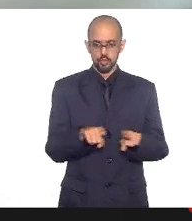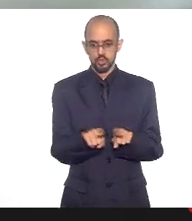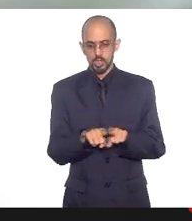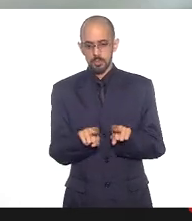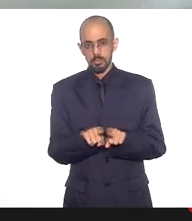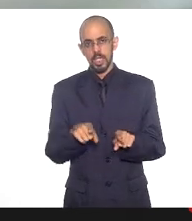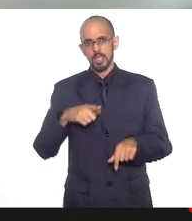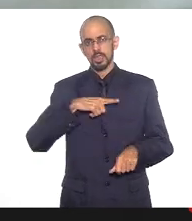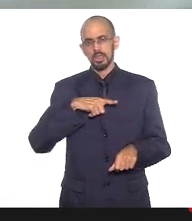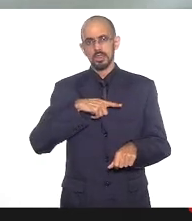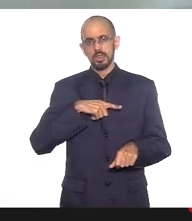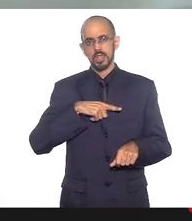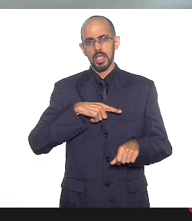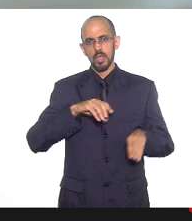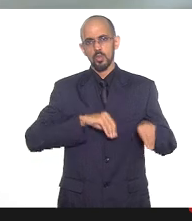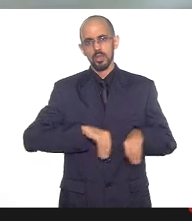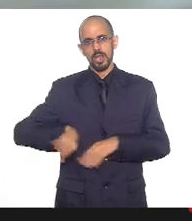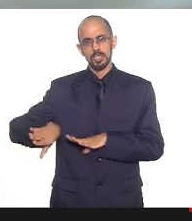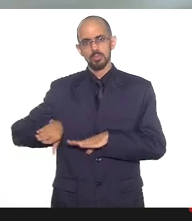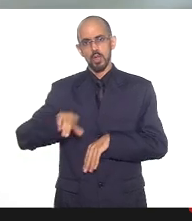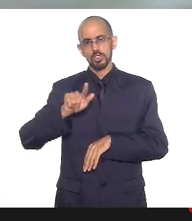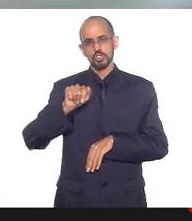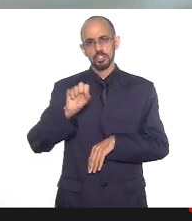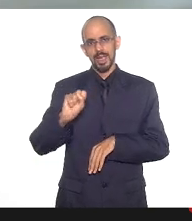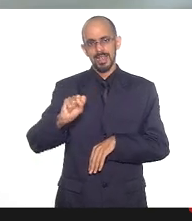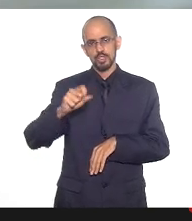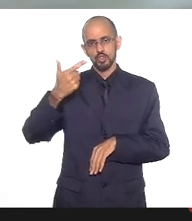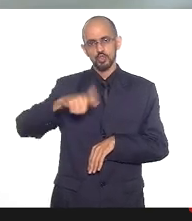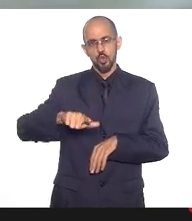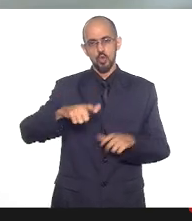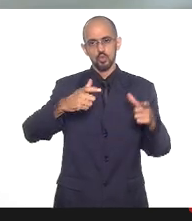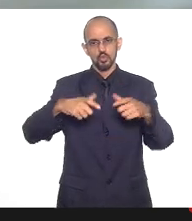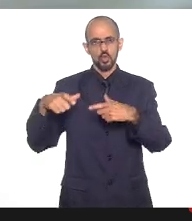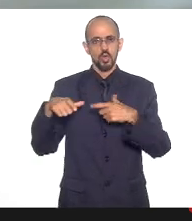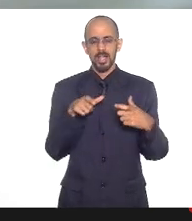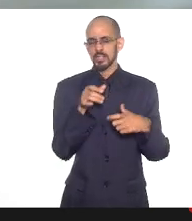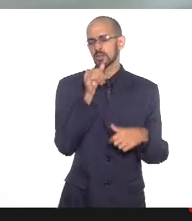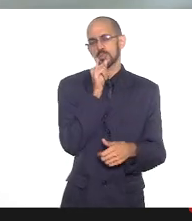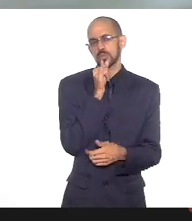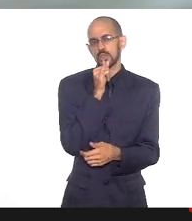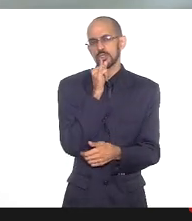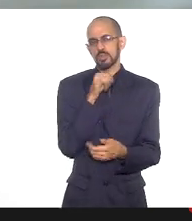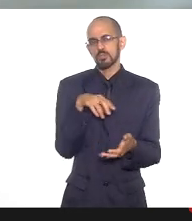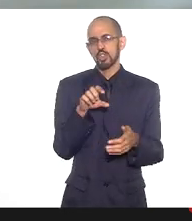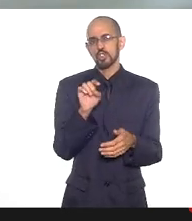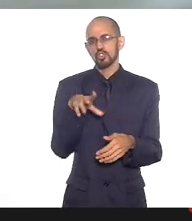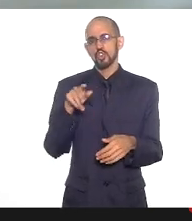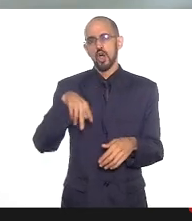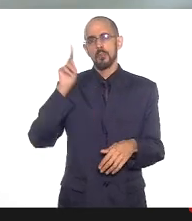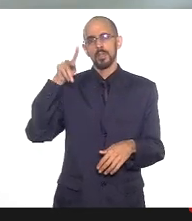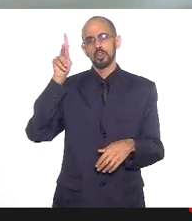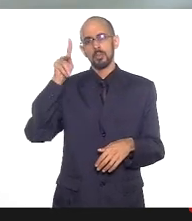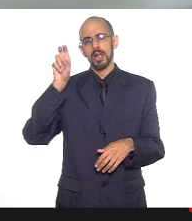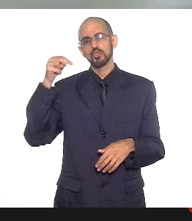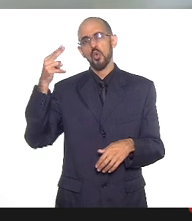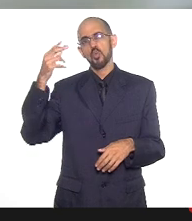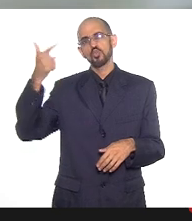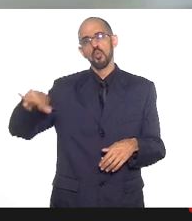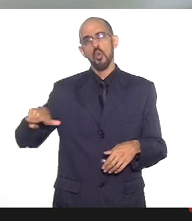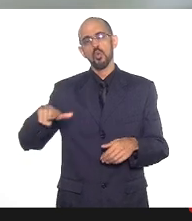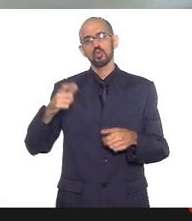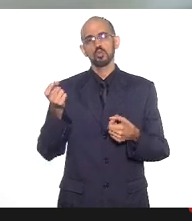veicula, transporta gás de outros campos, que seja, por exemplo, só da Petrobras ou de outro consórcio,